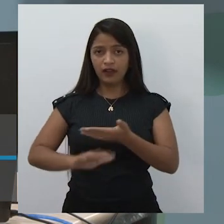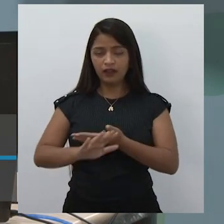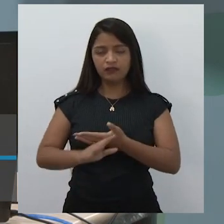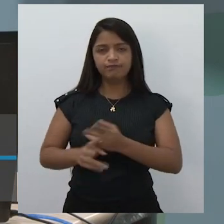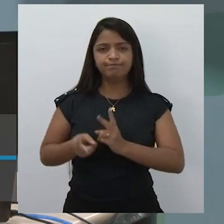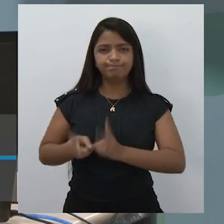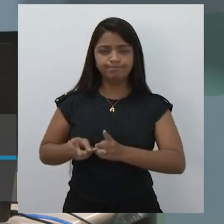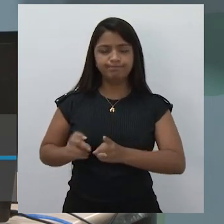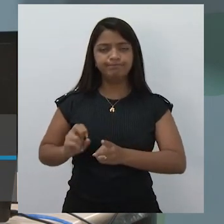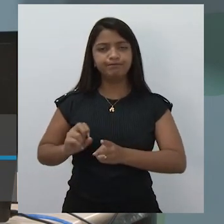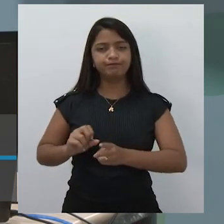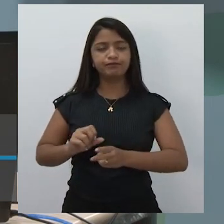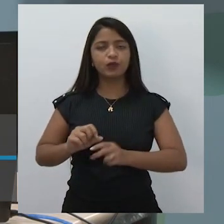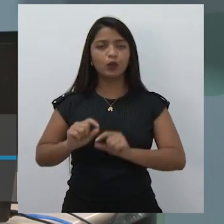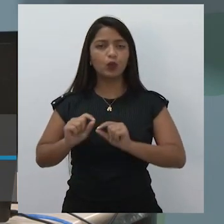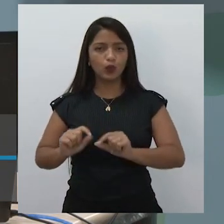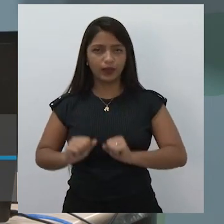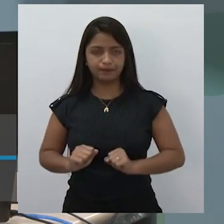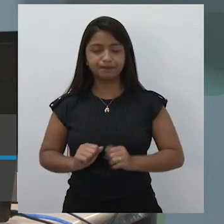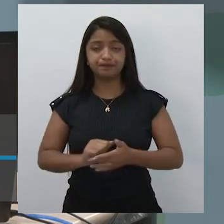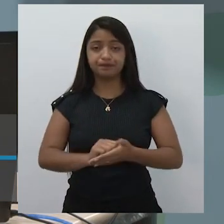que mudou no contexto